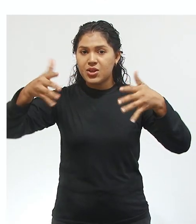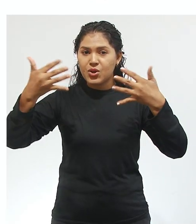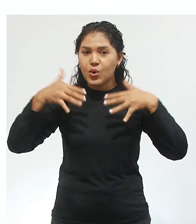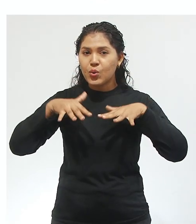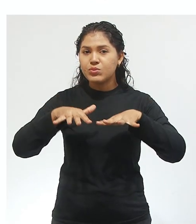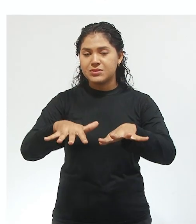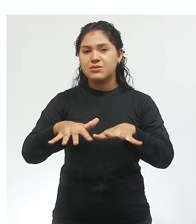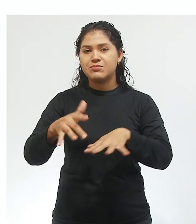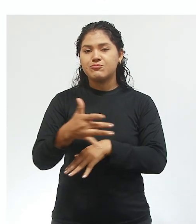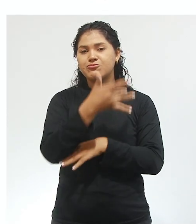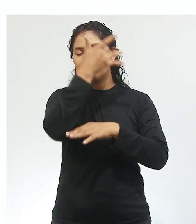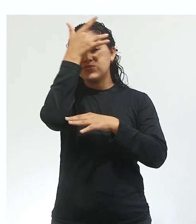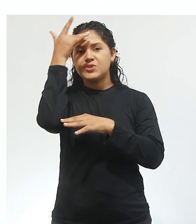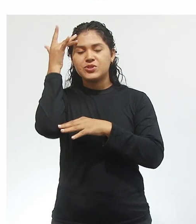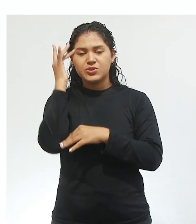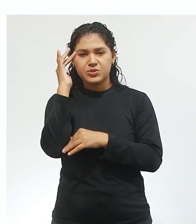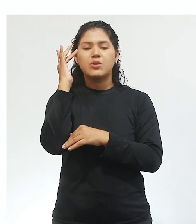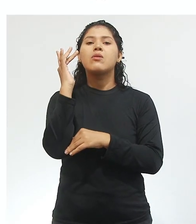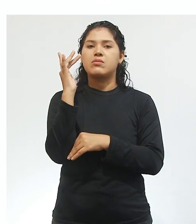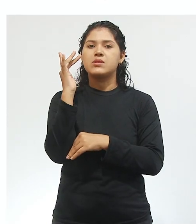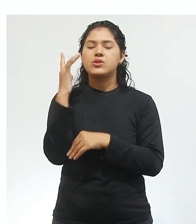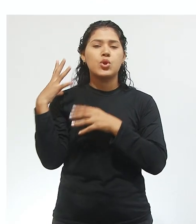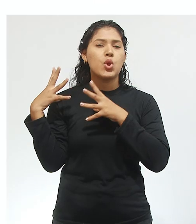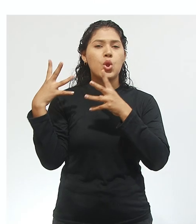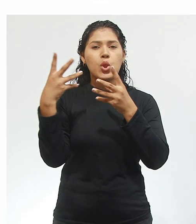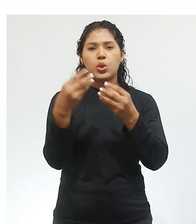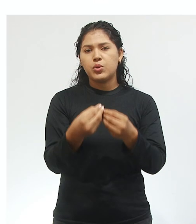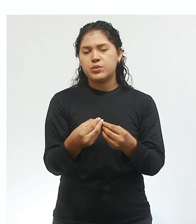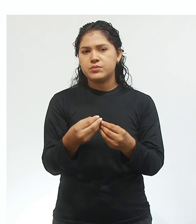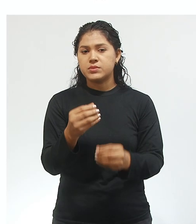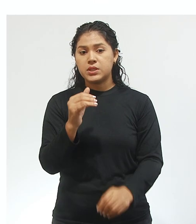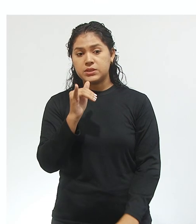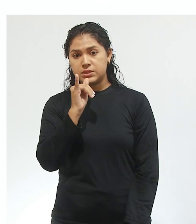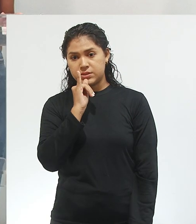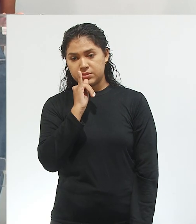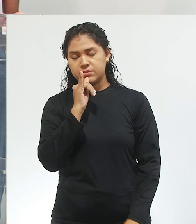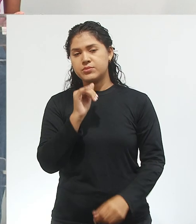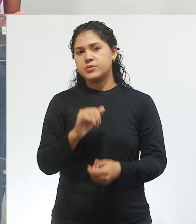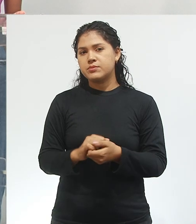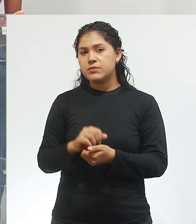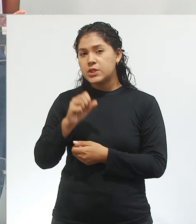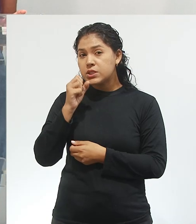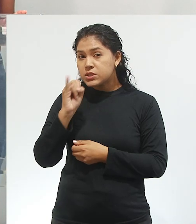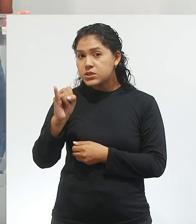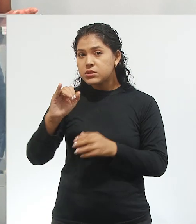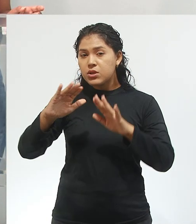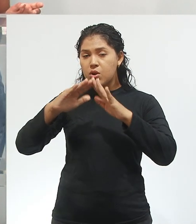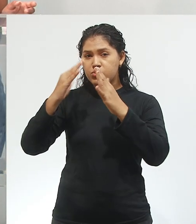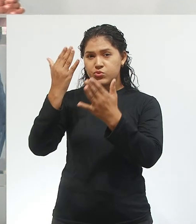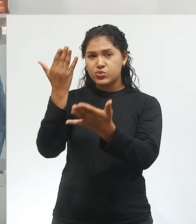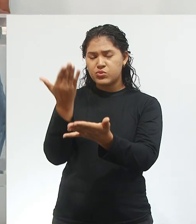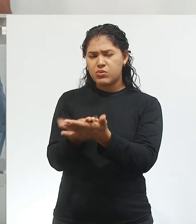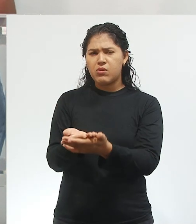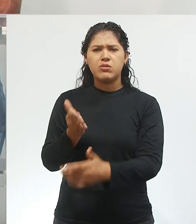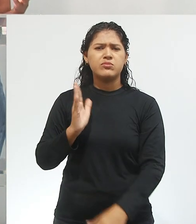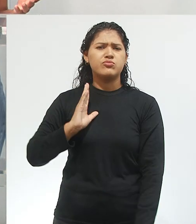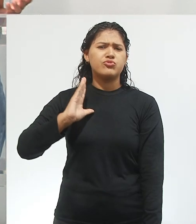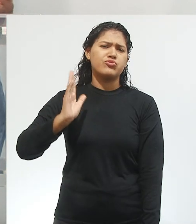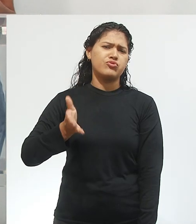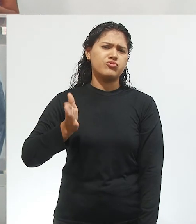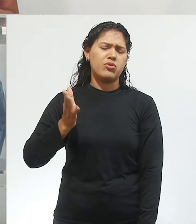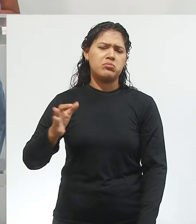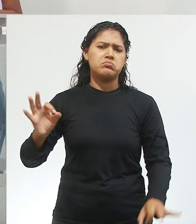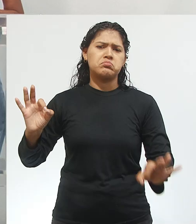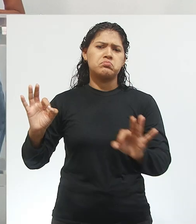dos grupos minoritários. Então, vejamos bem, se a escola ela já